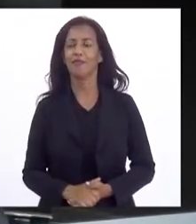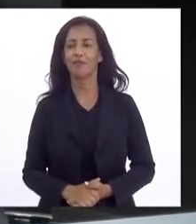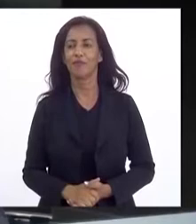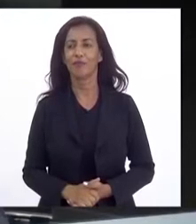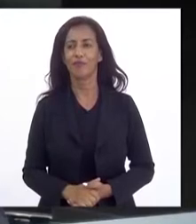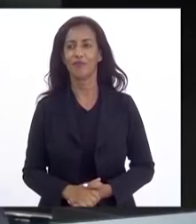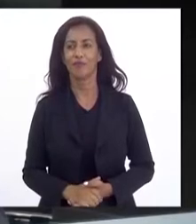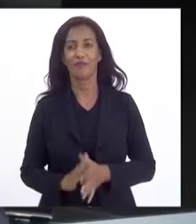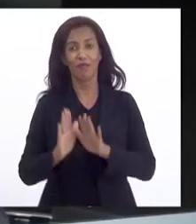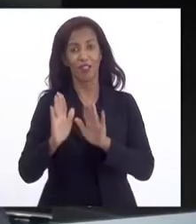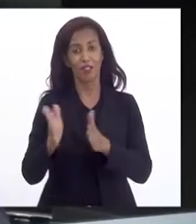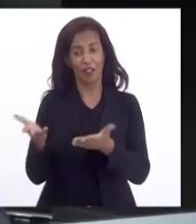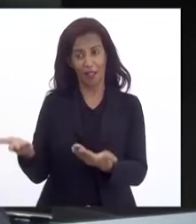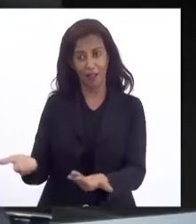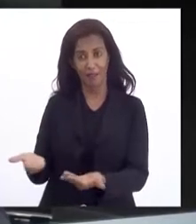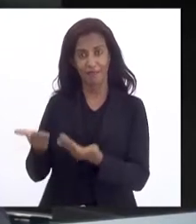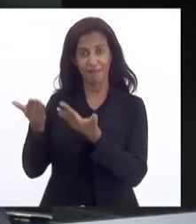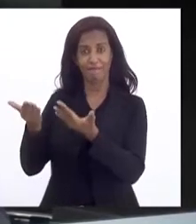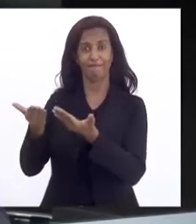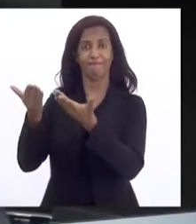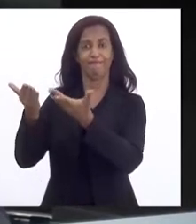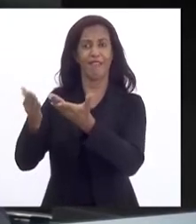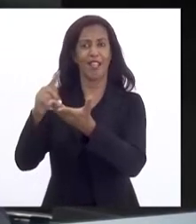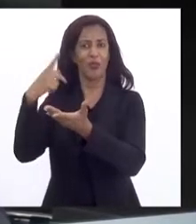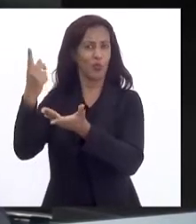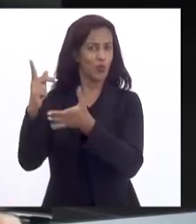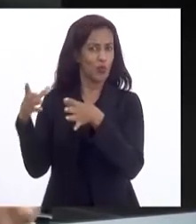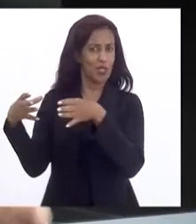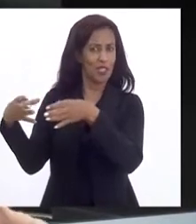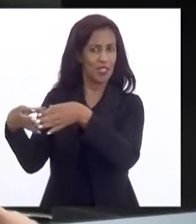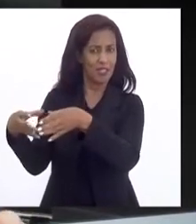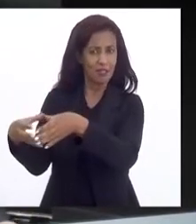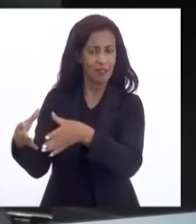Seguinte, já que Vossa Excelência, com a sua equipe,